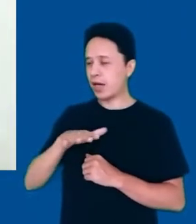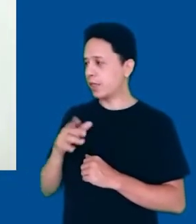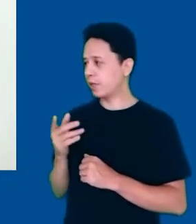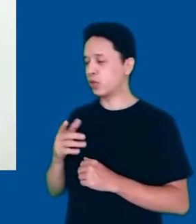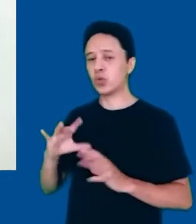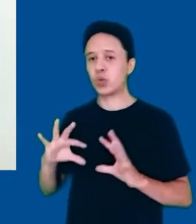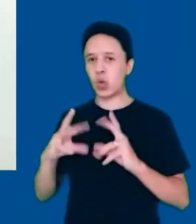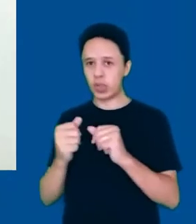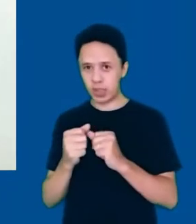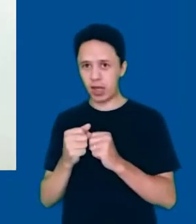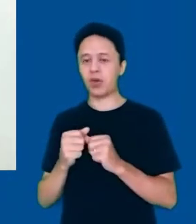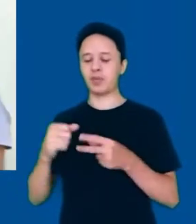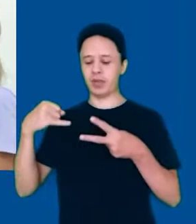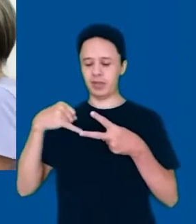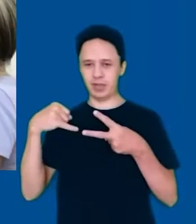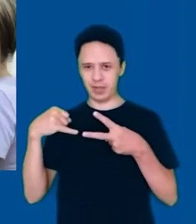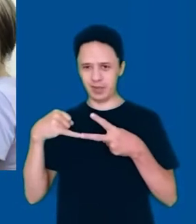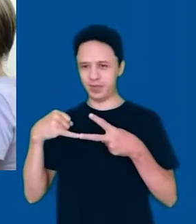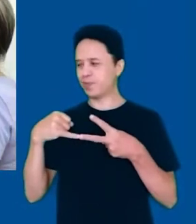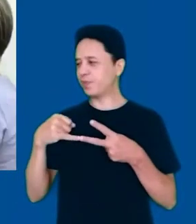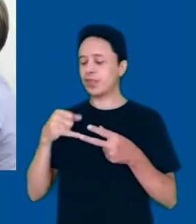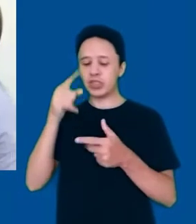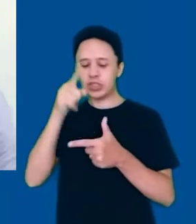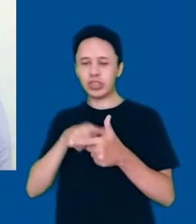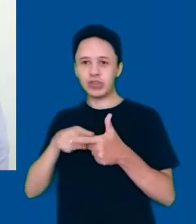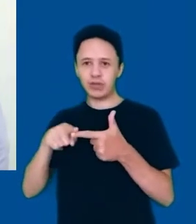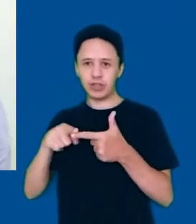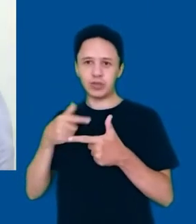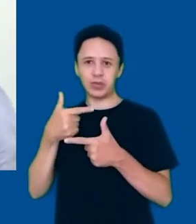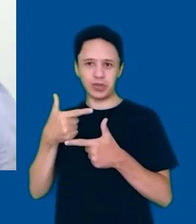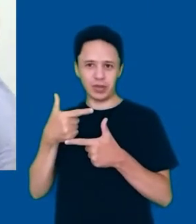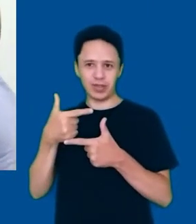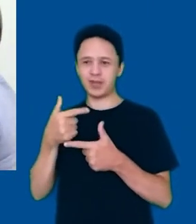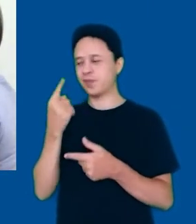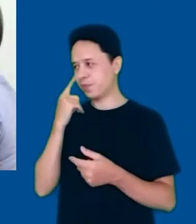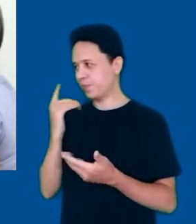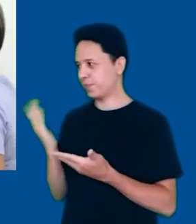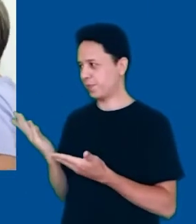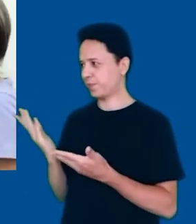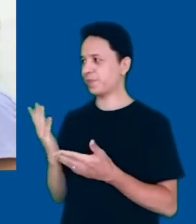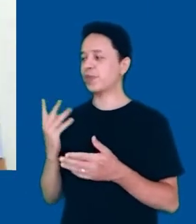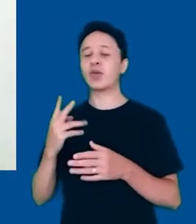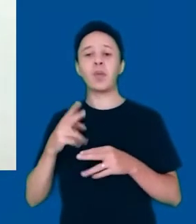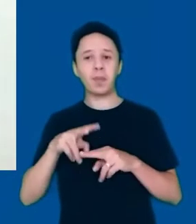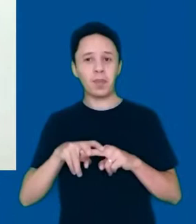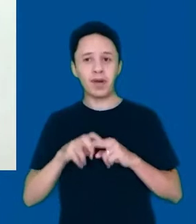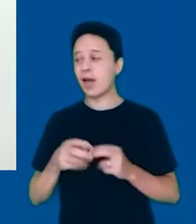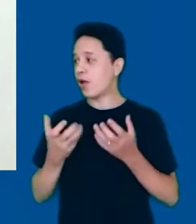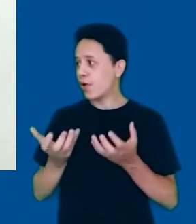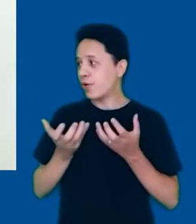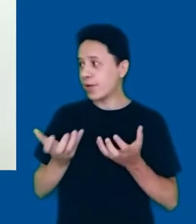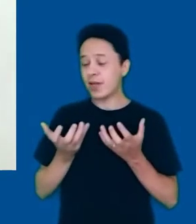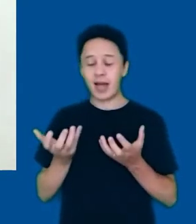área total do paralelogramo, e eu vou dividir por 2, porque eu quero